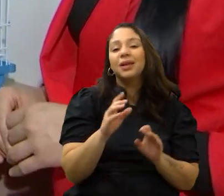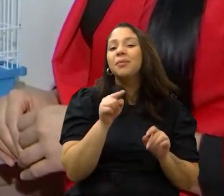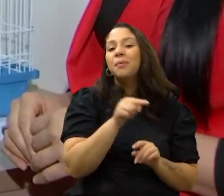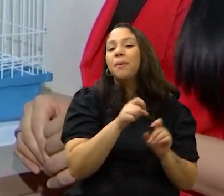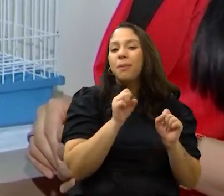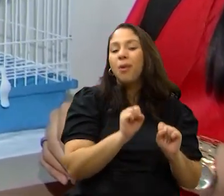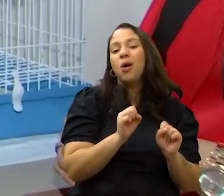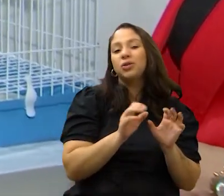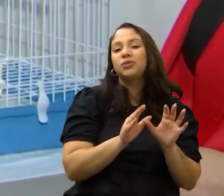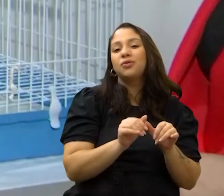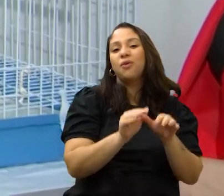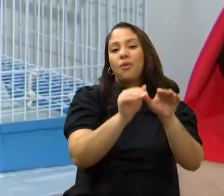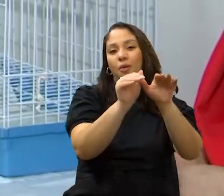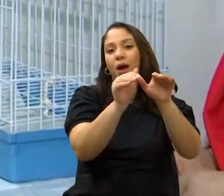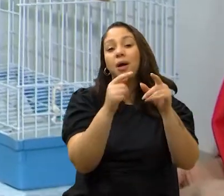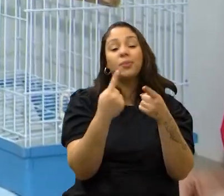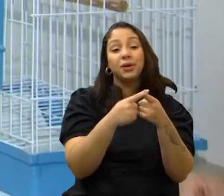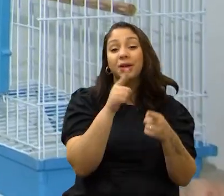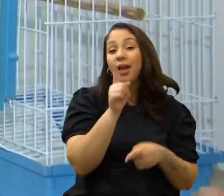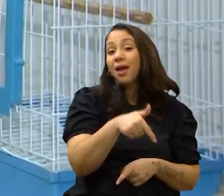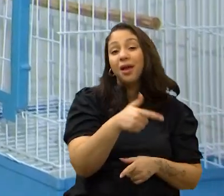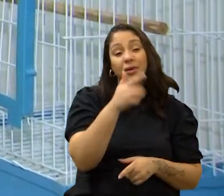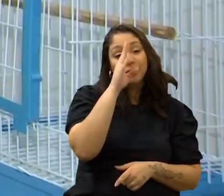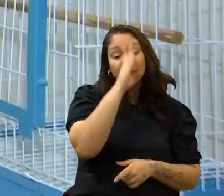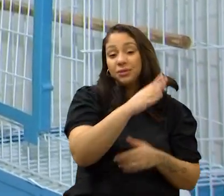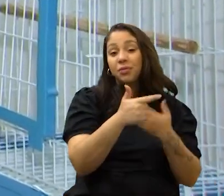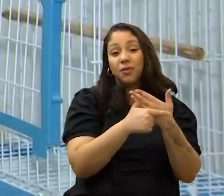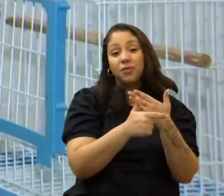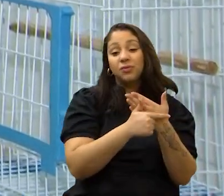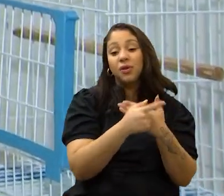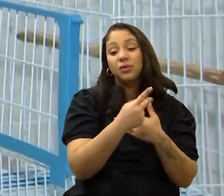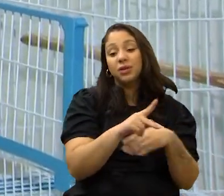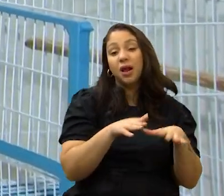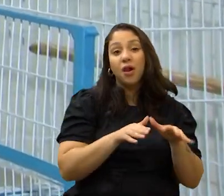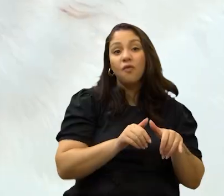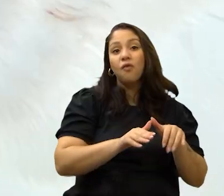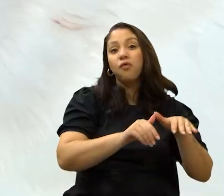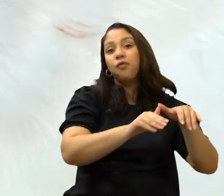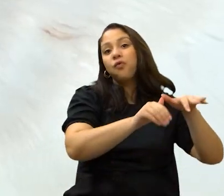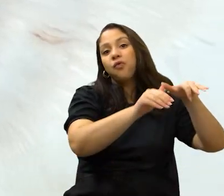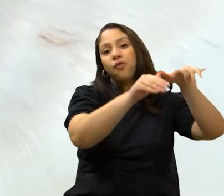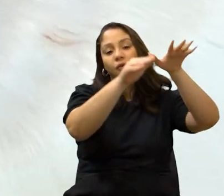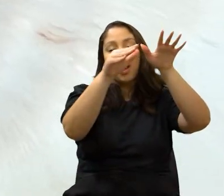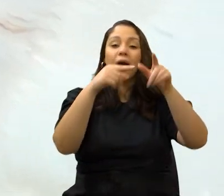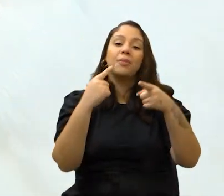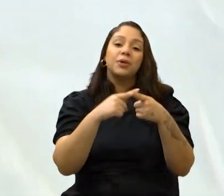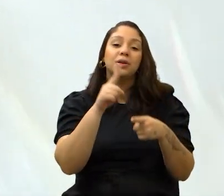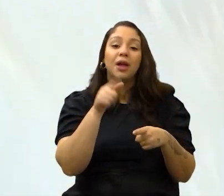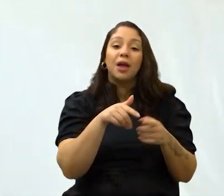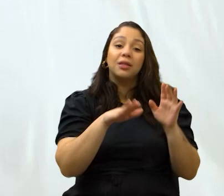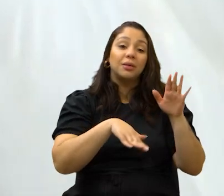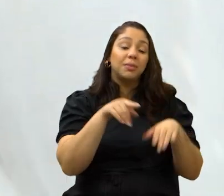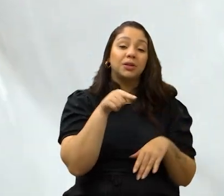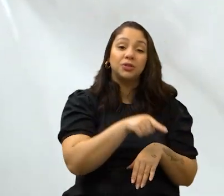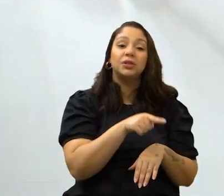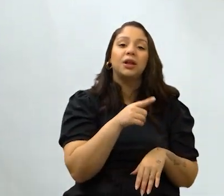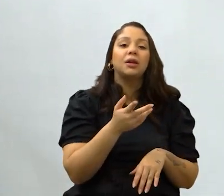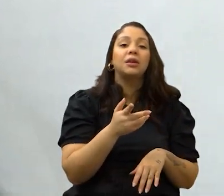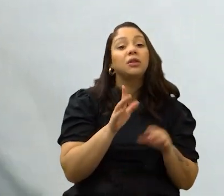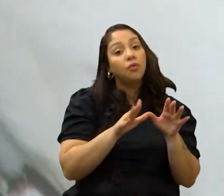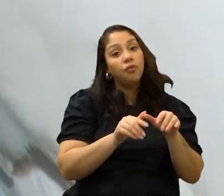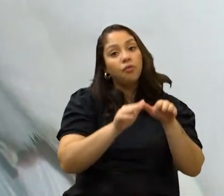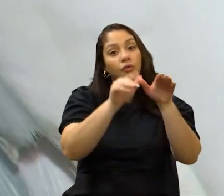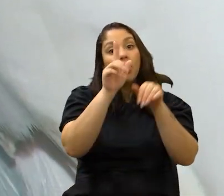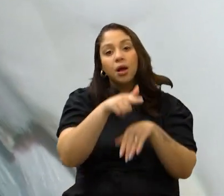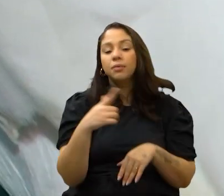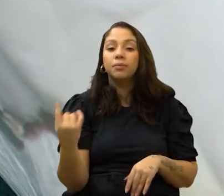vai impedir que essa ave voe. A gente não quer impedir a principal função da ave, que é voar, né? De acordo com o metabolismo dela e tudo